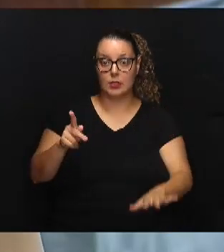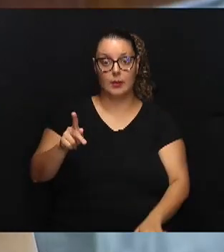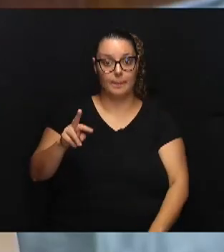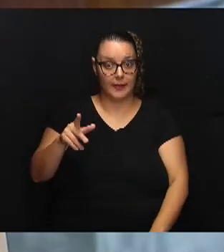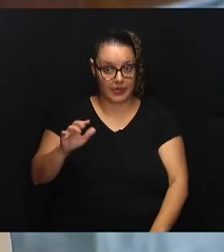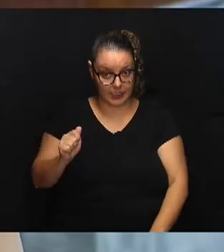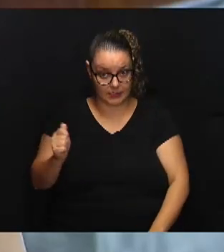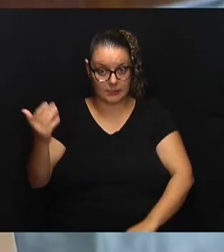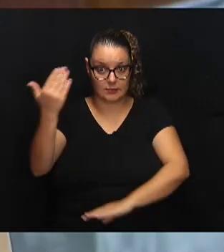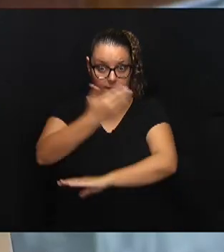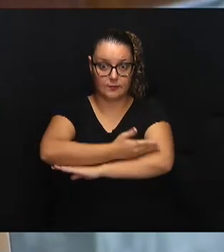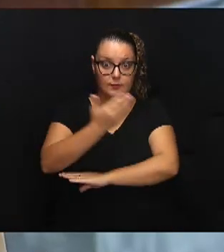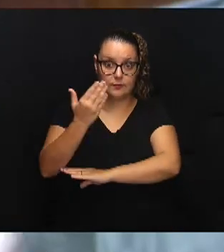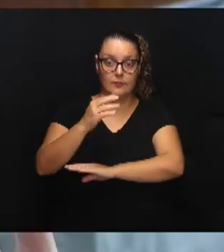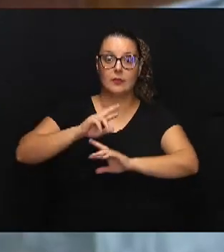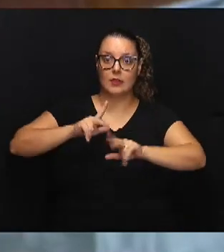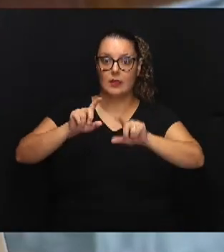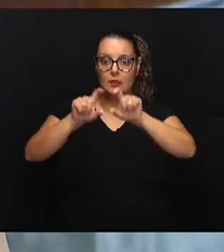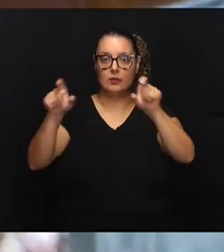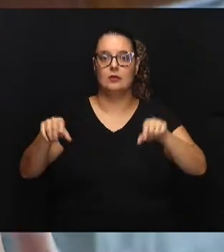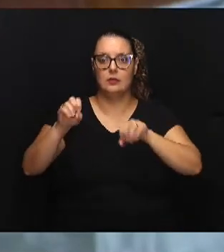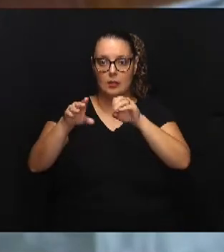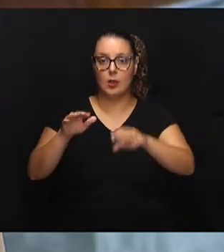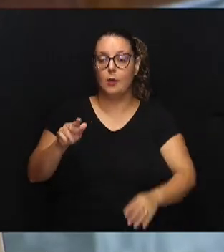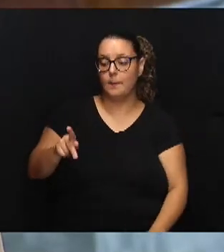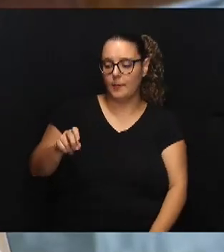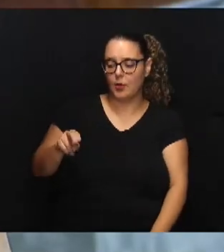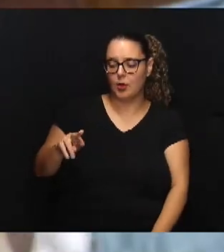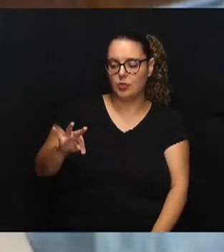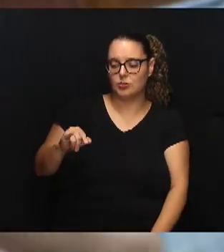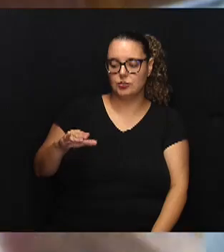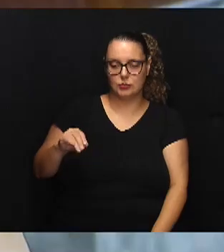são diferentes dos pórticos free flow, que são esses